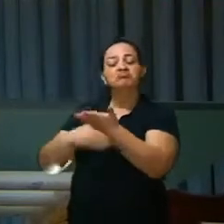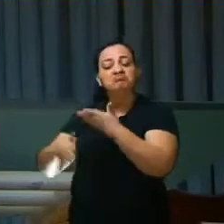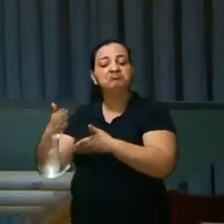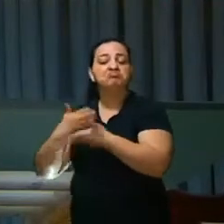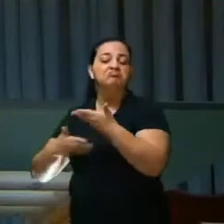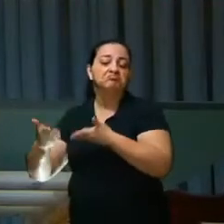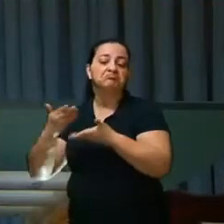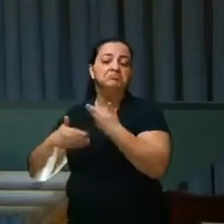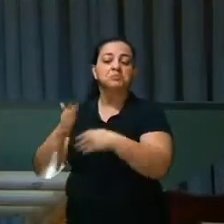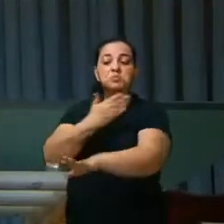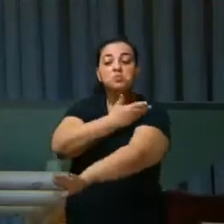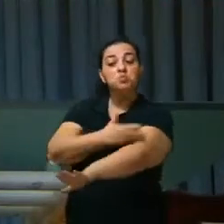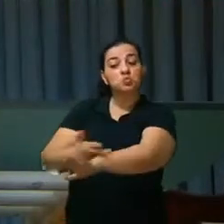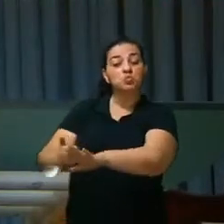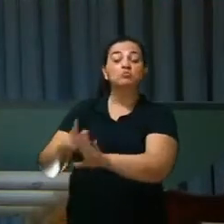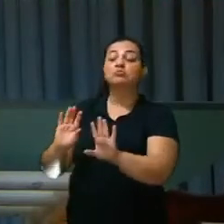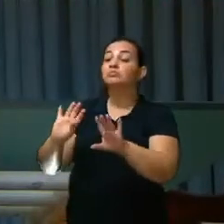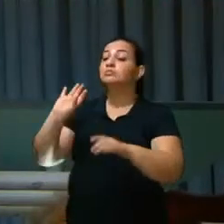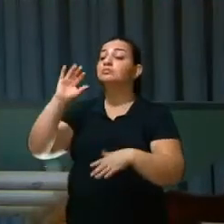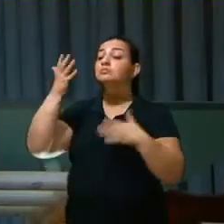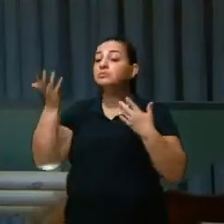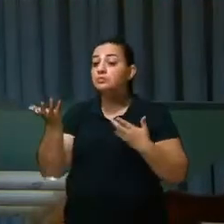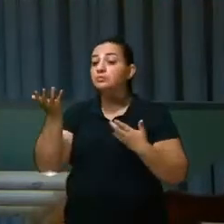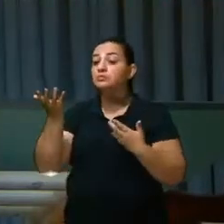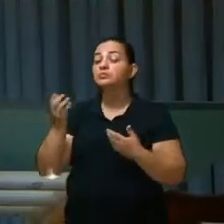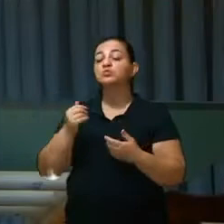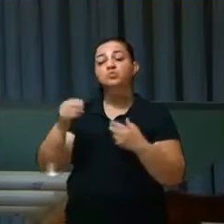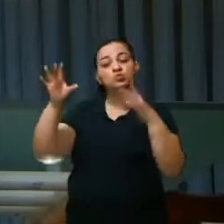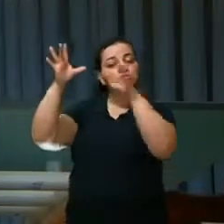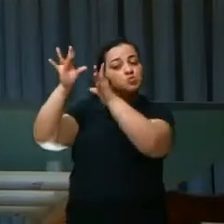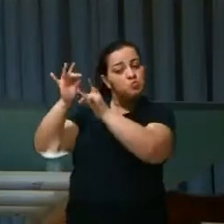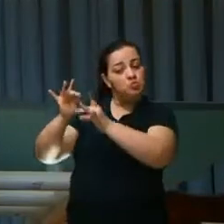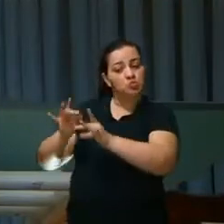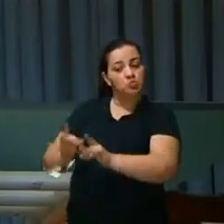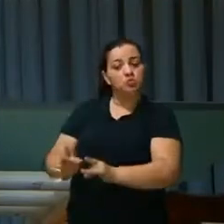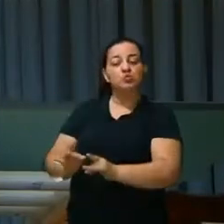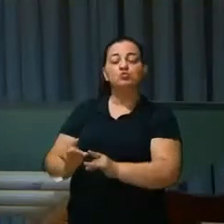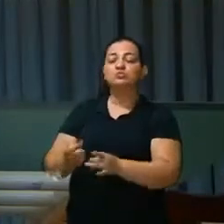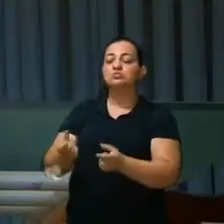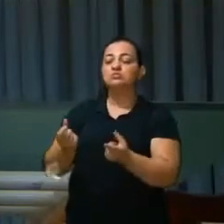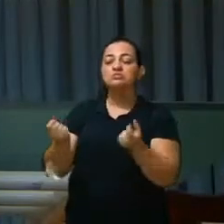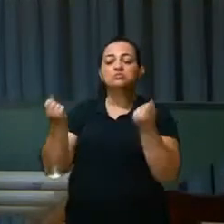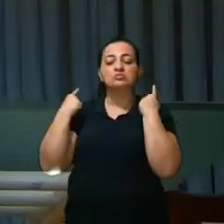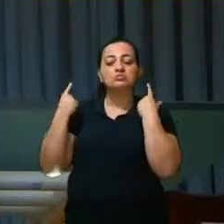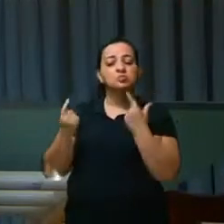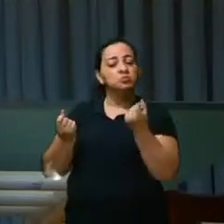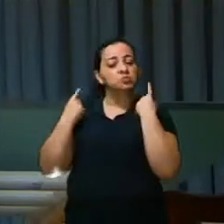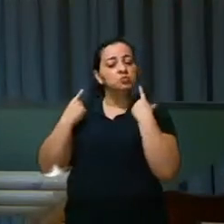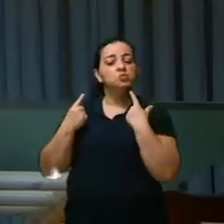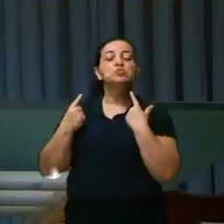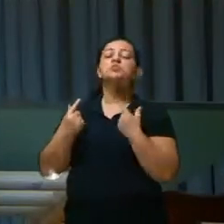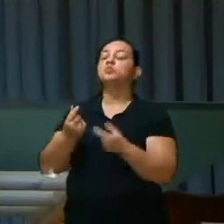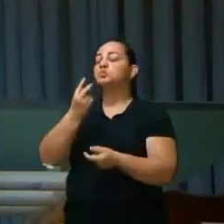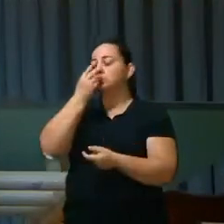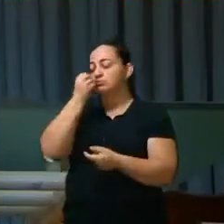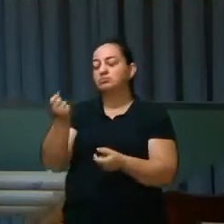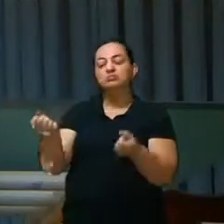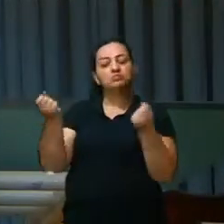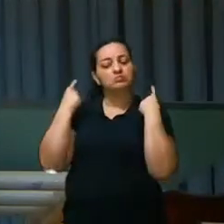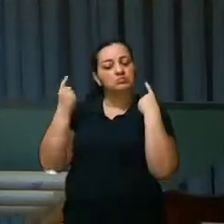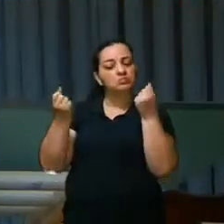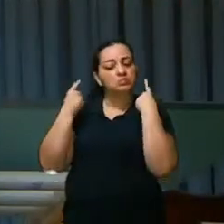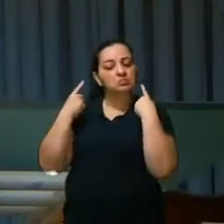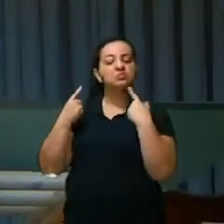outro Oi e aí então mínimas coisas vão dar sendo deixada de ser feito